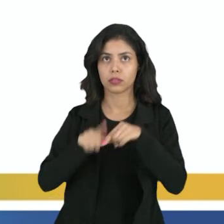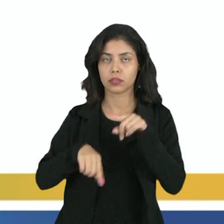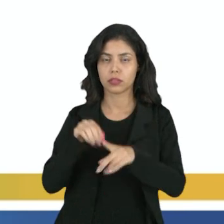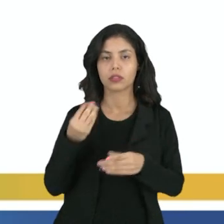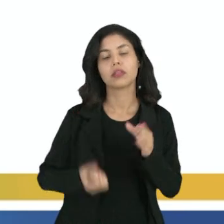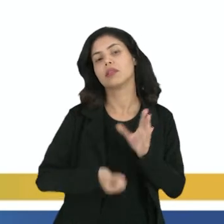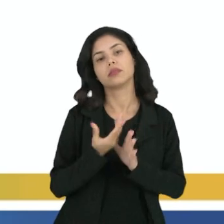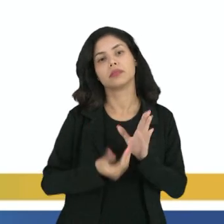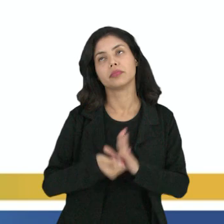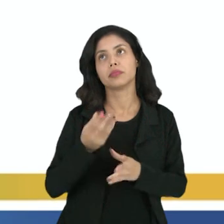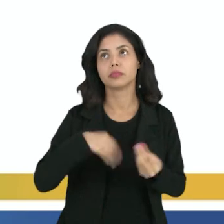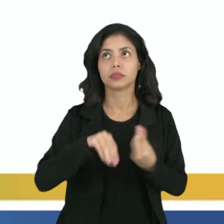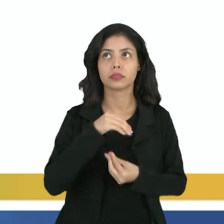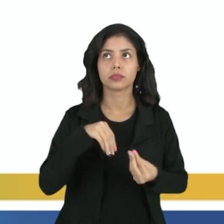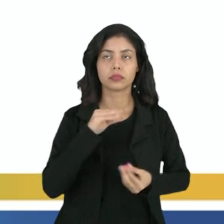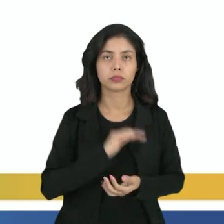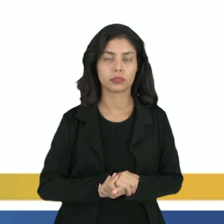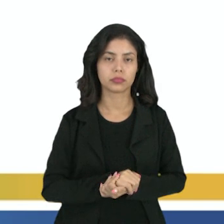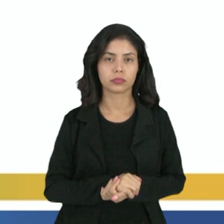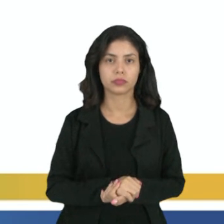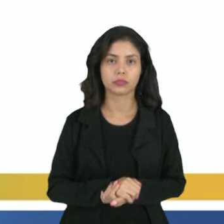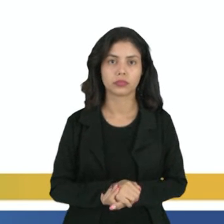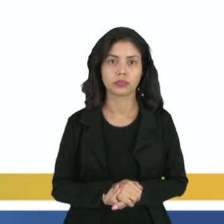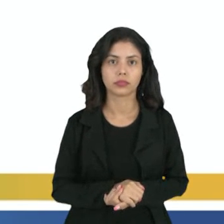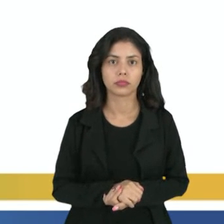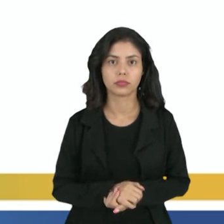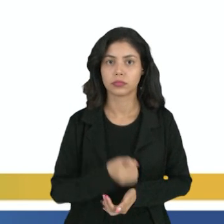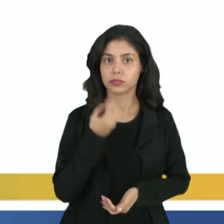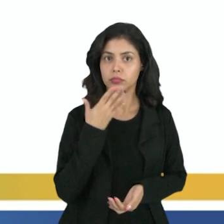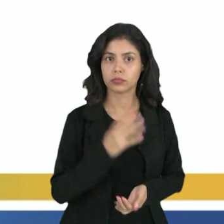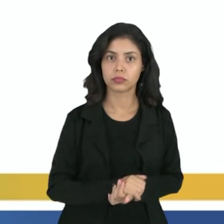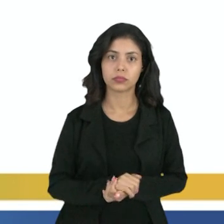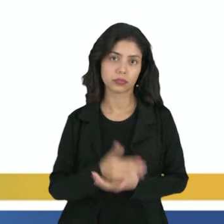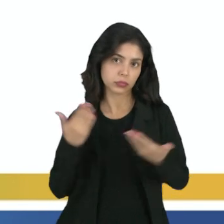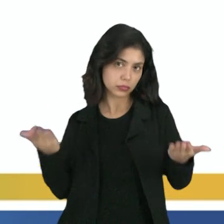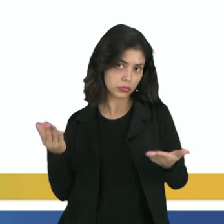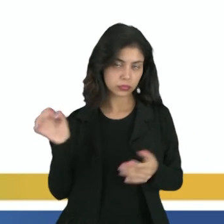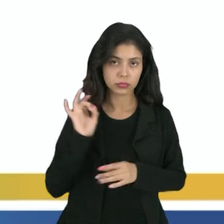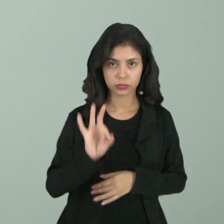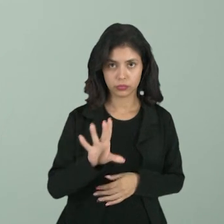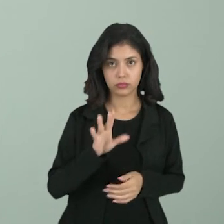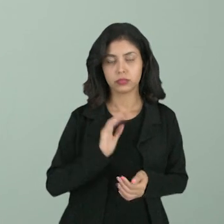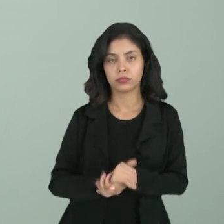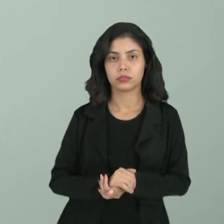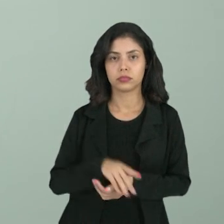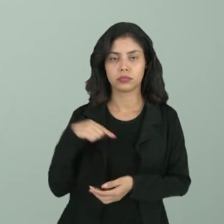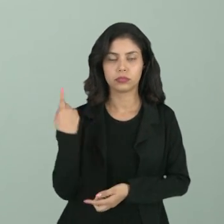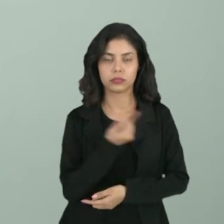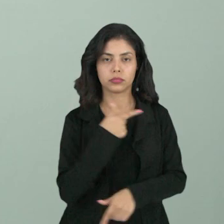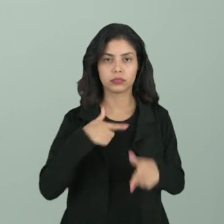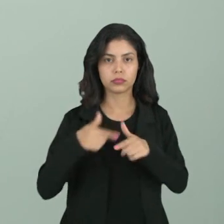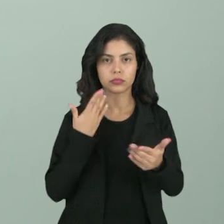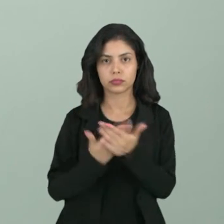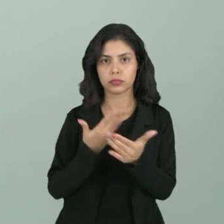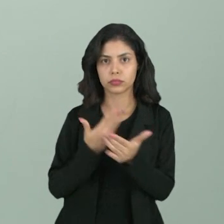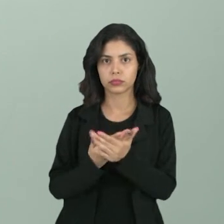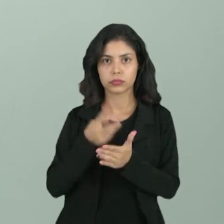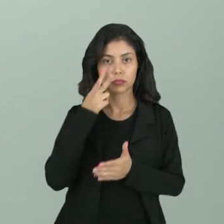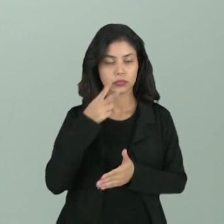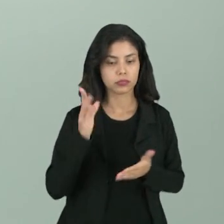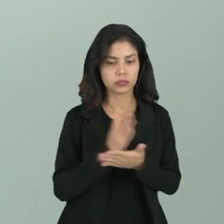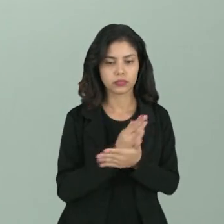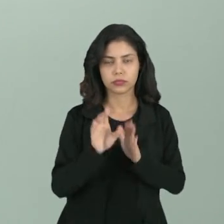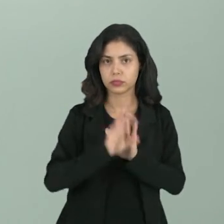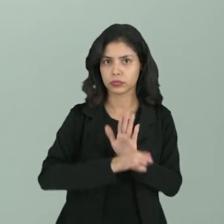das quantidades de matéria dos produtos na reação. Bom, pessoal, por hoje é só. A gente trabalhou na aula hoje, reviu